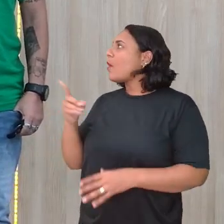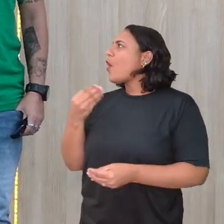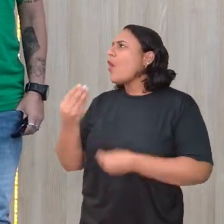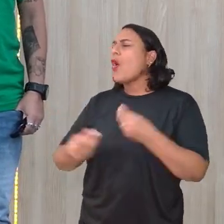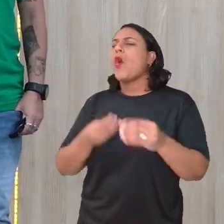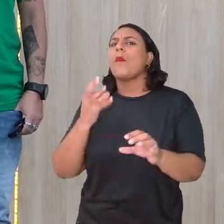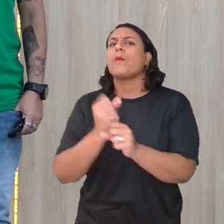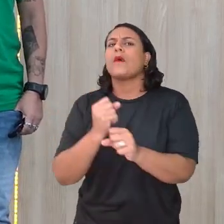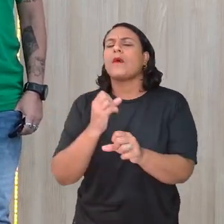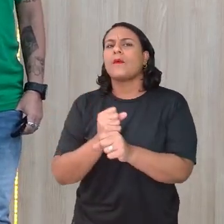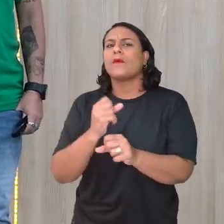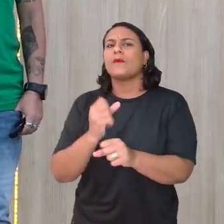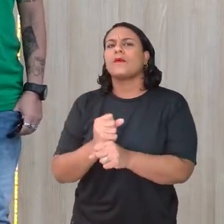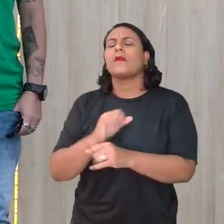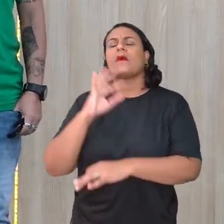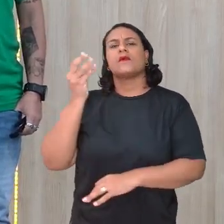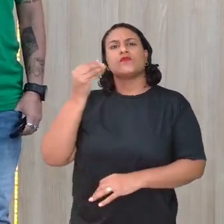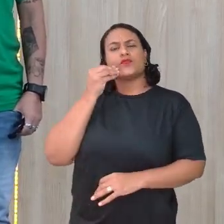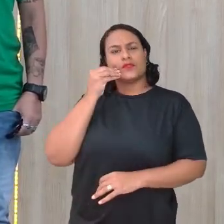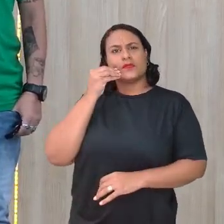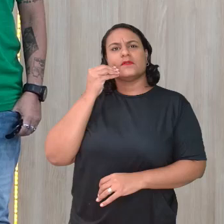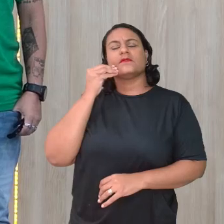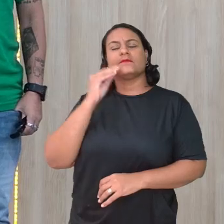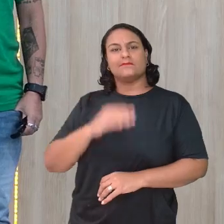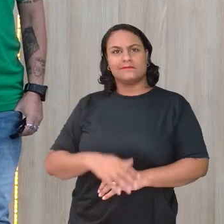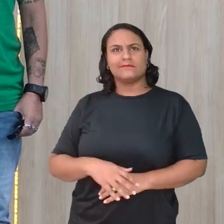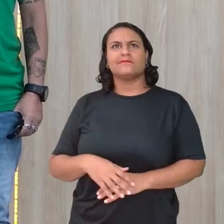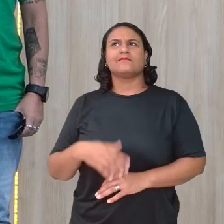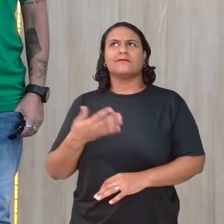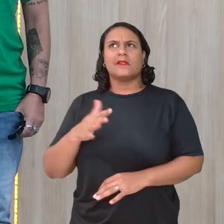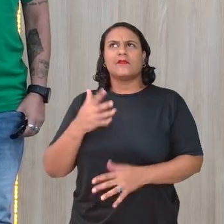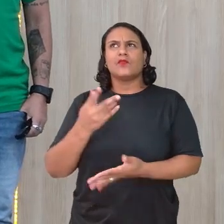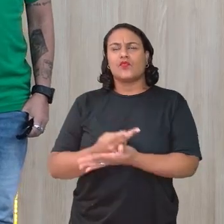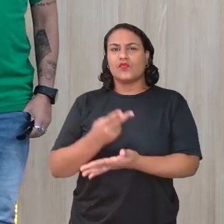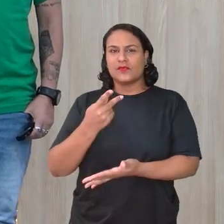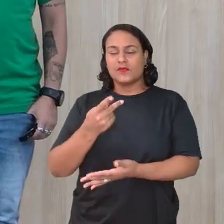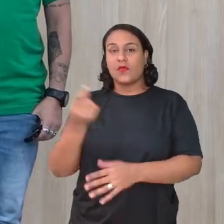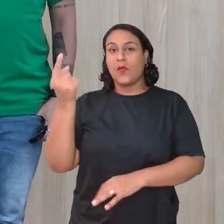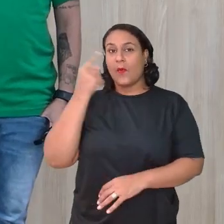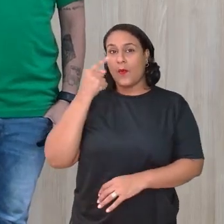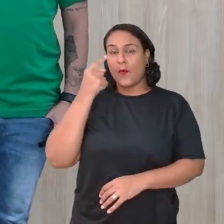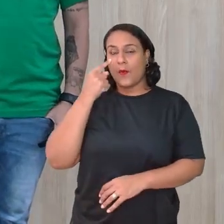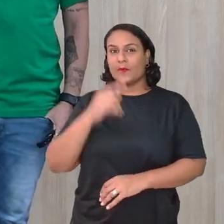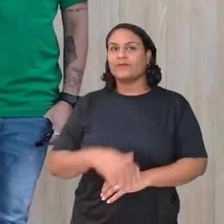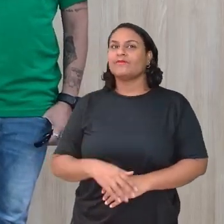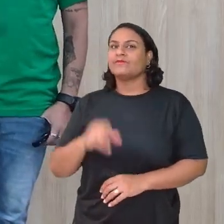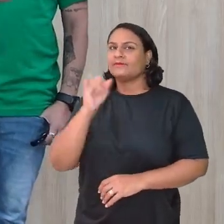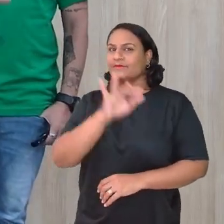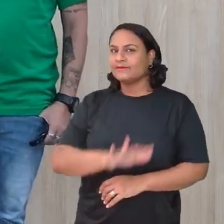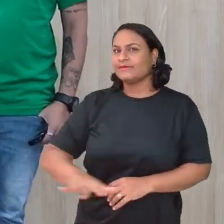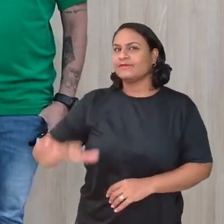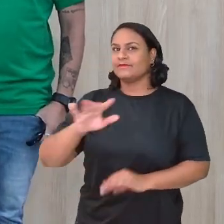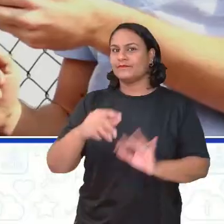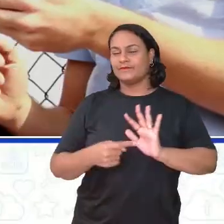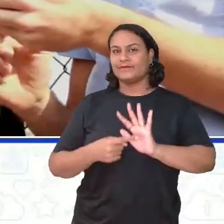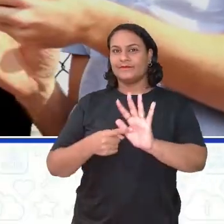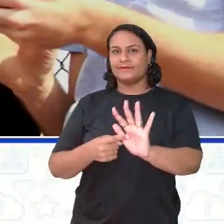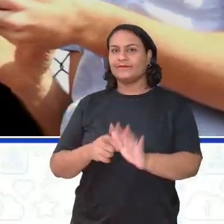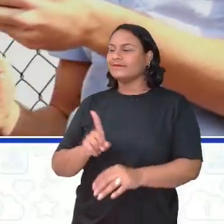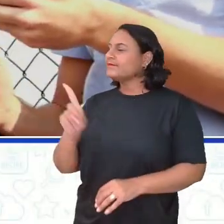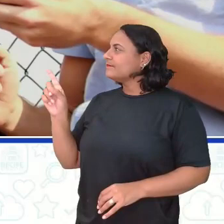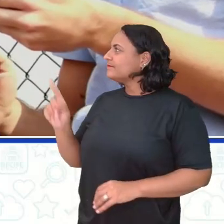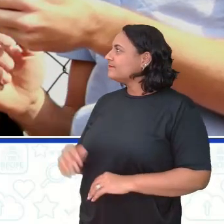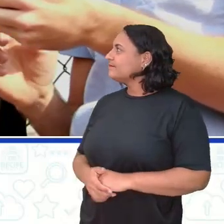ou seja, calcular a probabilidade de uma coisa acontecer. Então, veja essa cena que eu estou mostrando aí. Eu estou mostrando